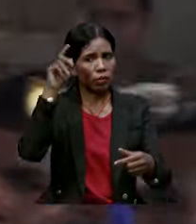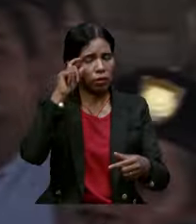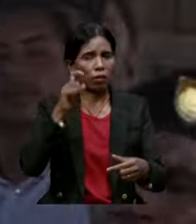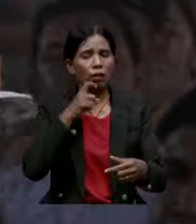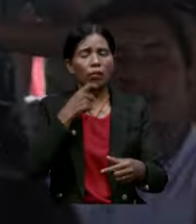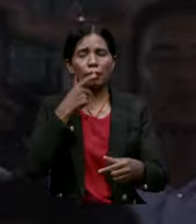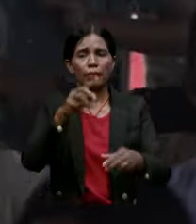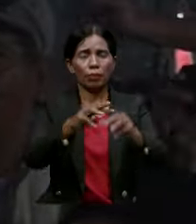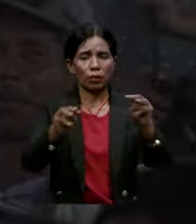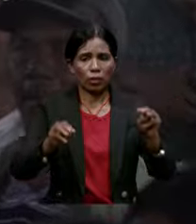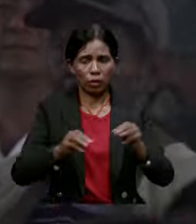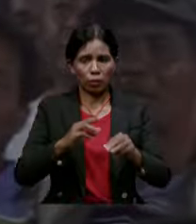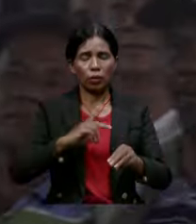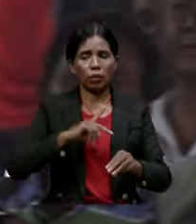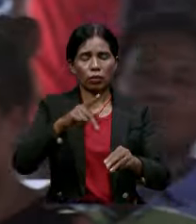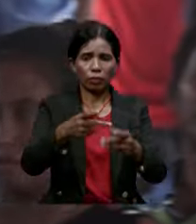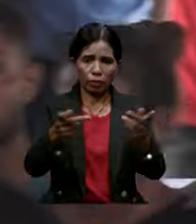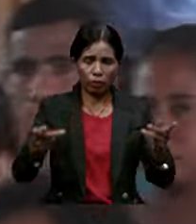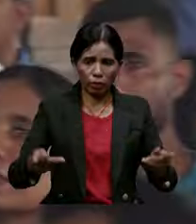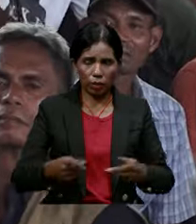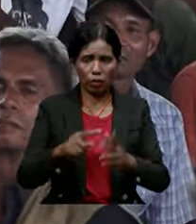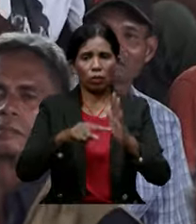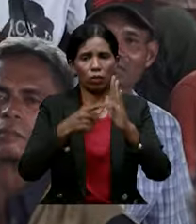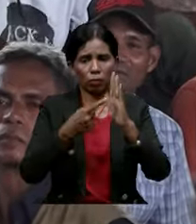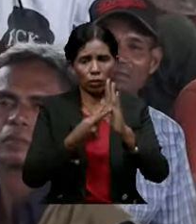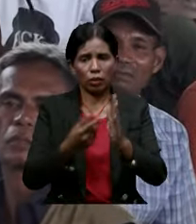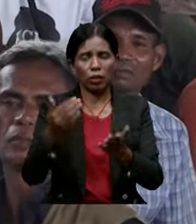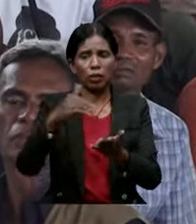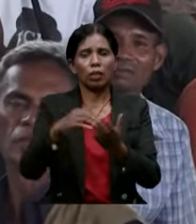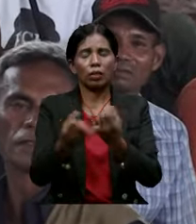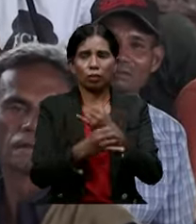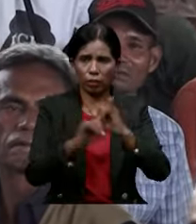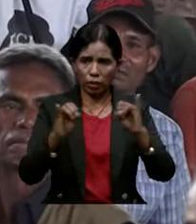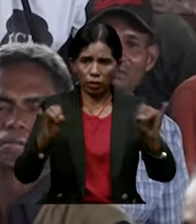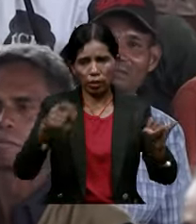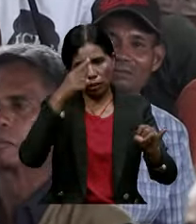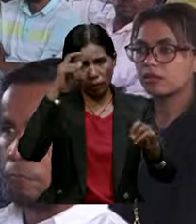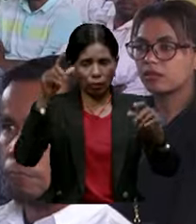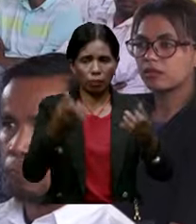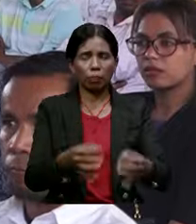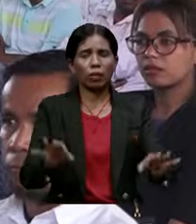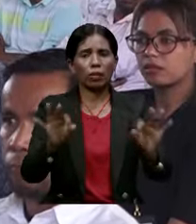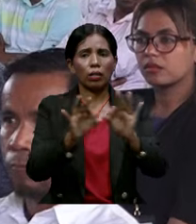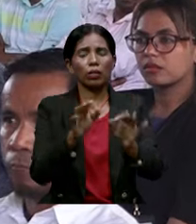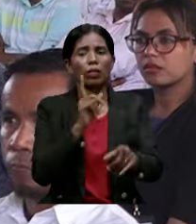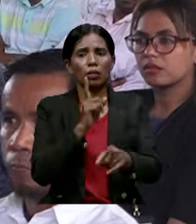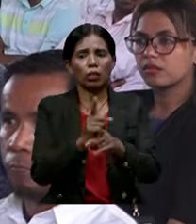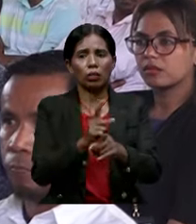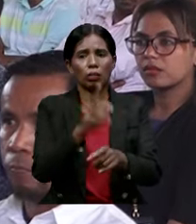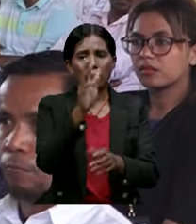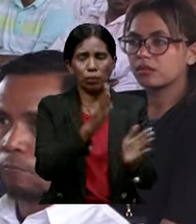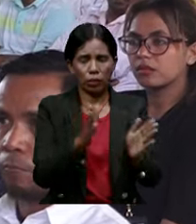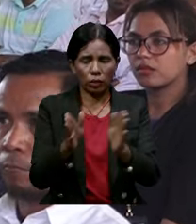Hateten, município Lauten, Anesan Fating, Nebe Hahu reorganiza a luta de resistência. Também é importante teves, Hahu processo pesquisa de